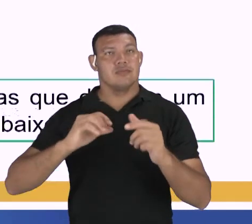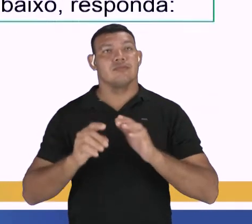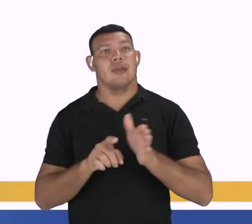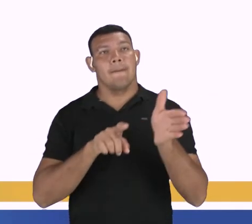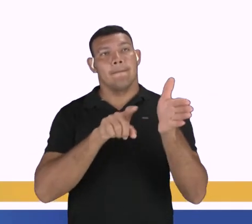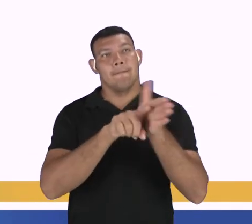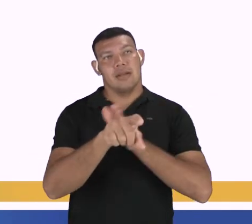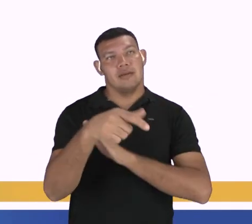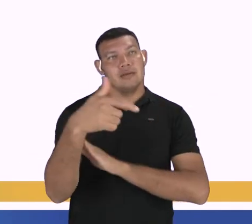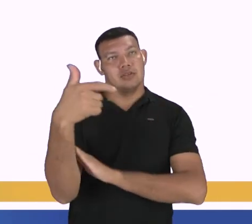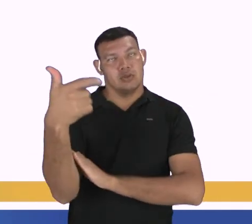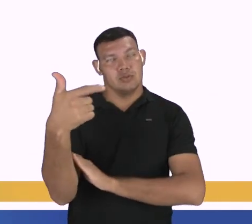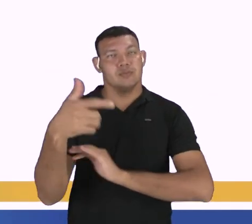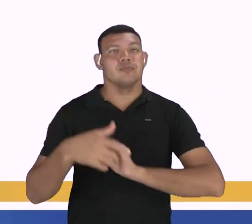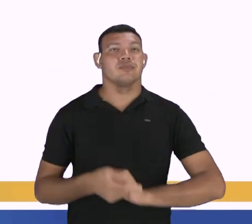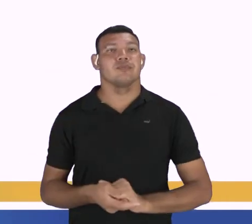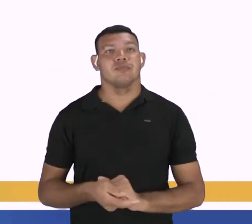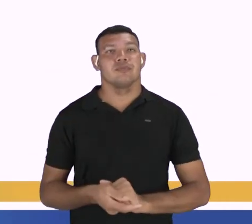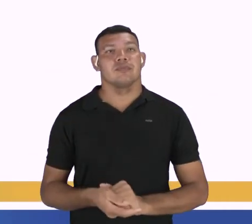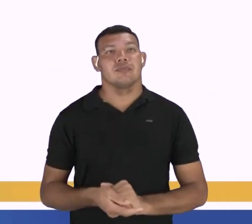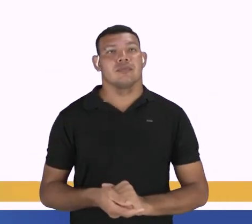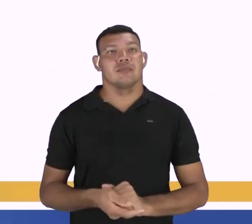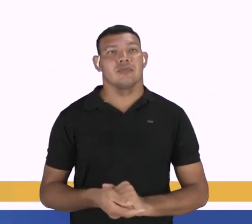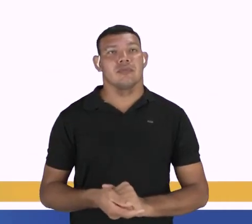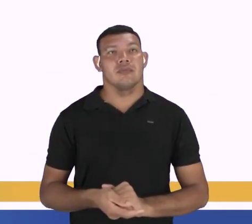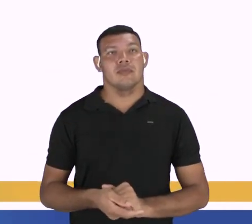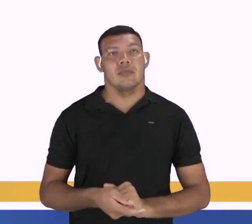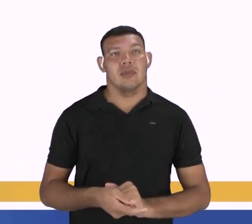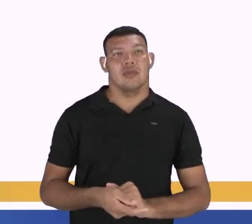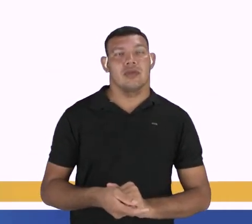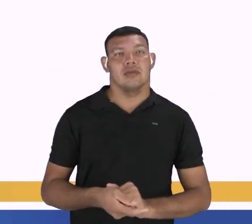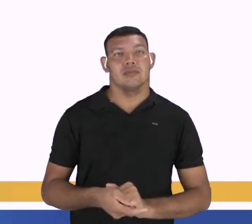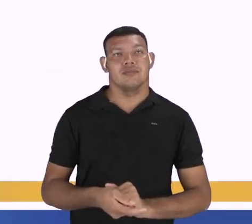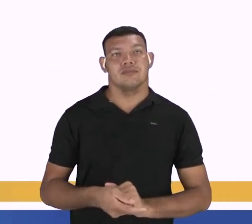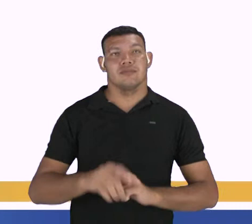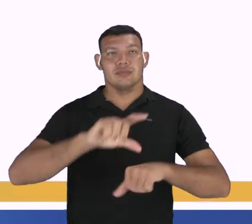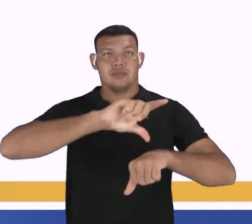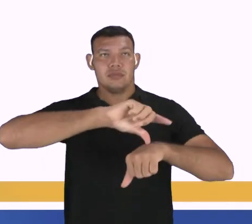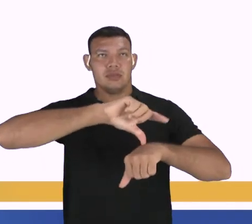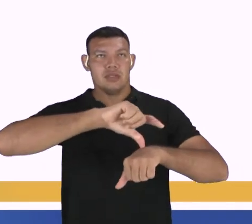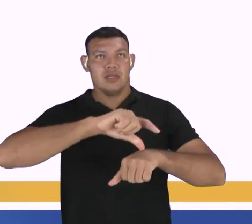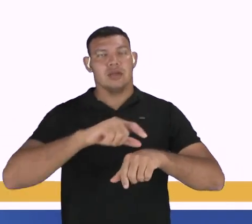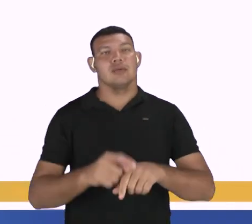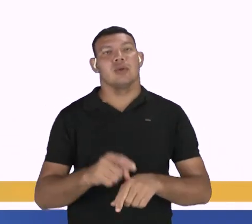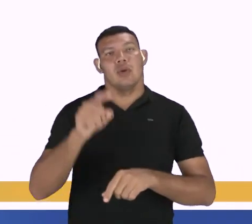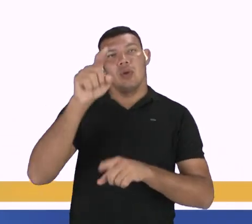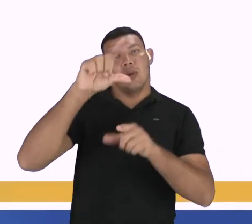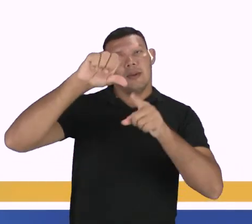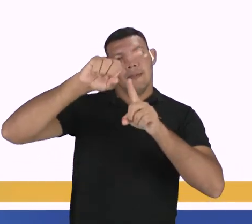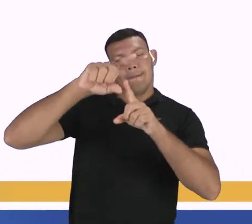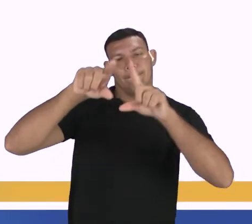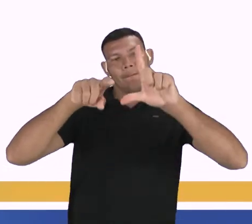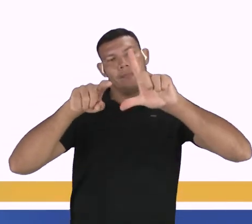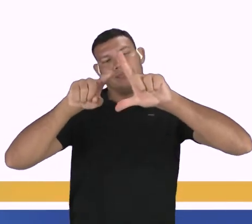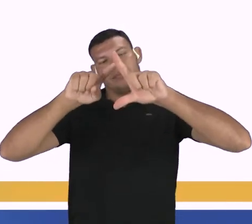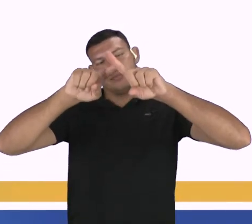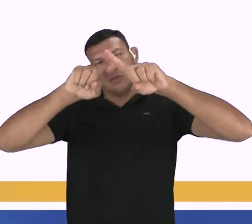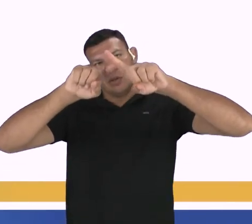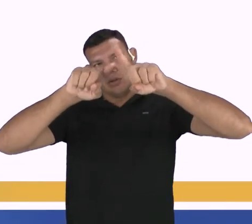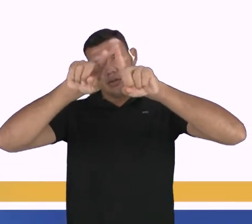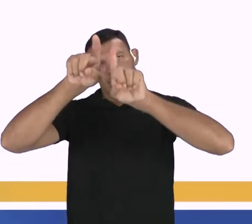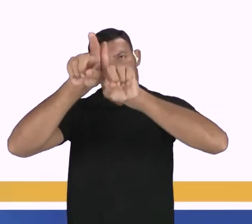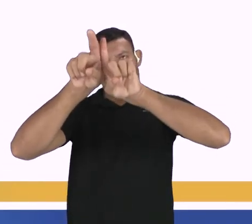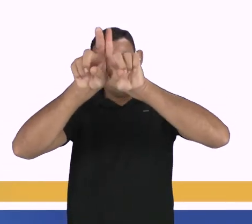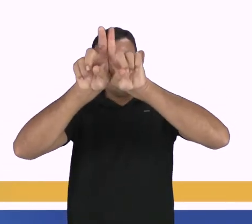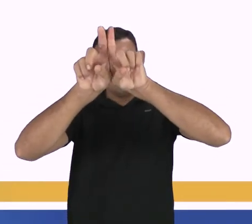Exercício 2. Os ponteiros de um relógio podem ser vistos como duas semi-retas que definem um ângulo.